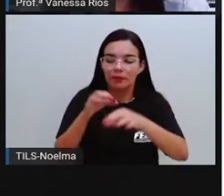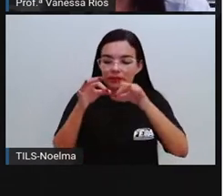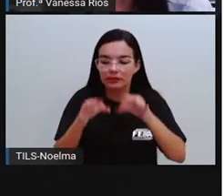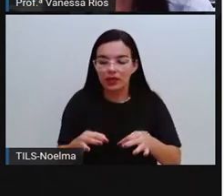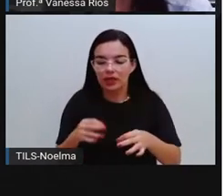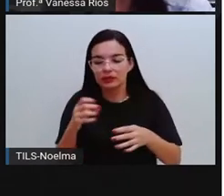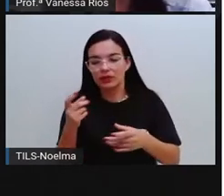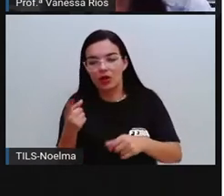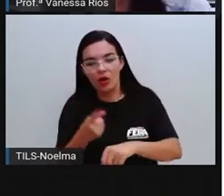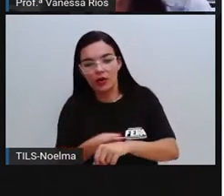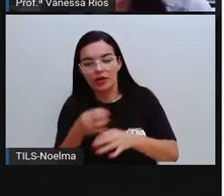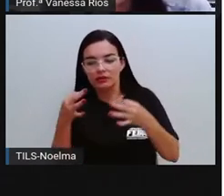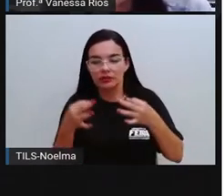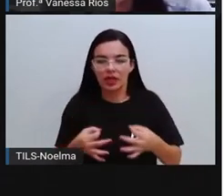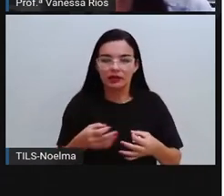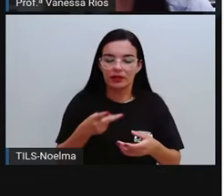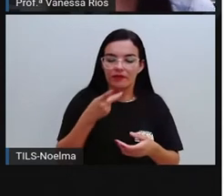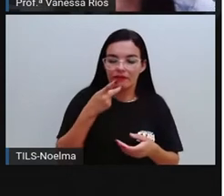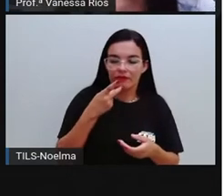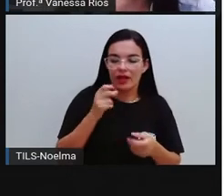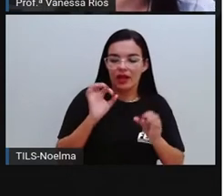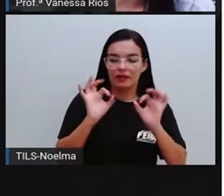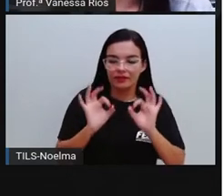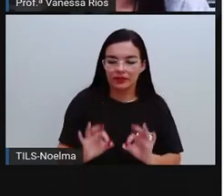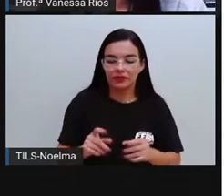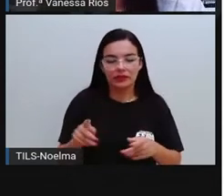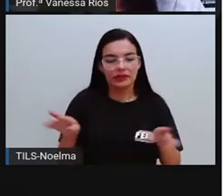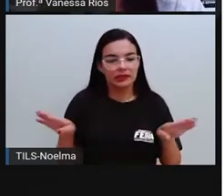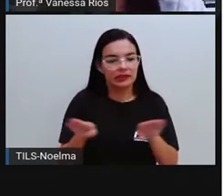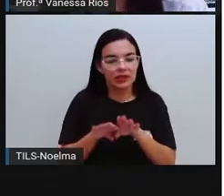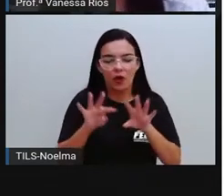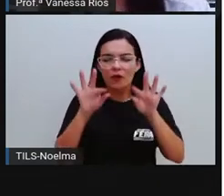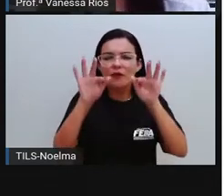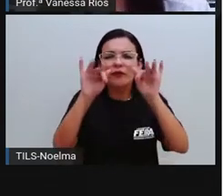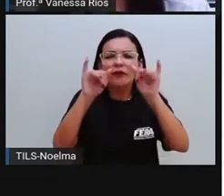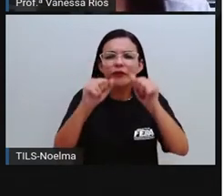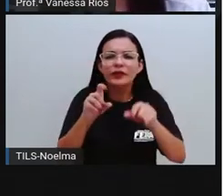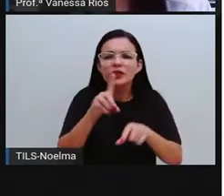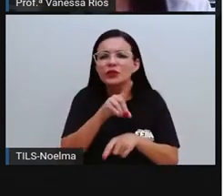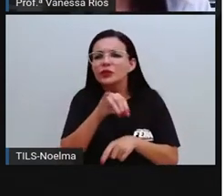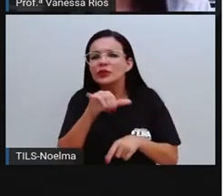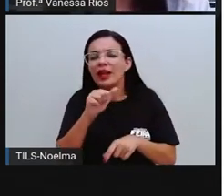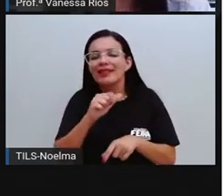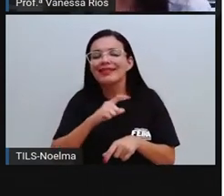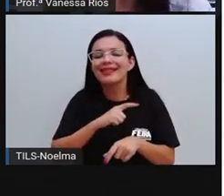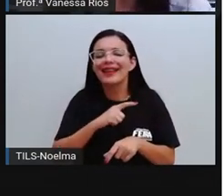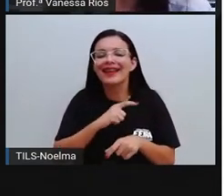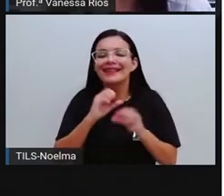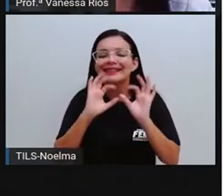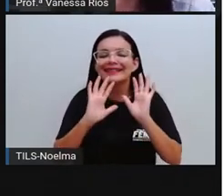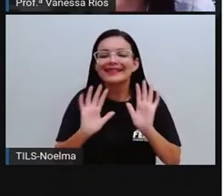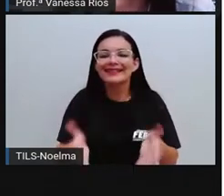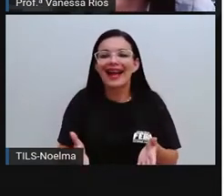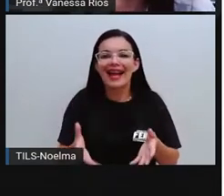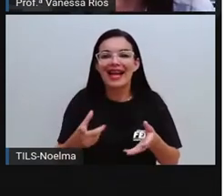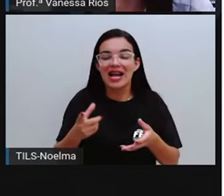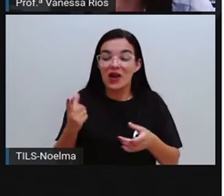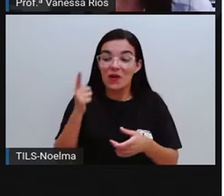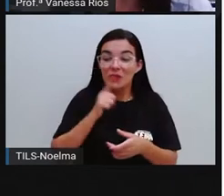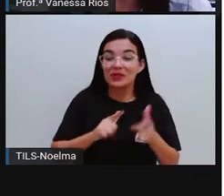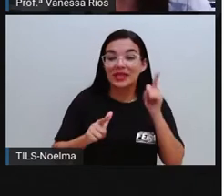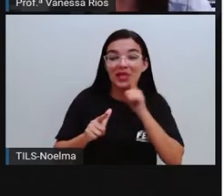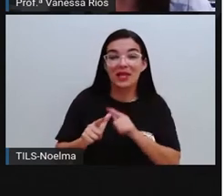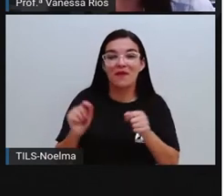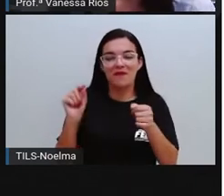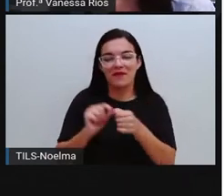seja cumprido da melhor forma possível. E no final do dia, você tem aí um saldo positivo, né? Porque você conseguiu